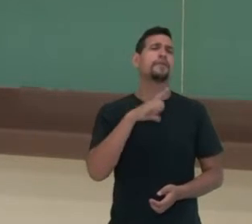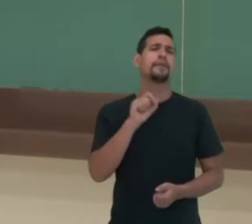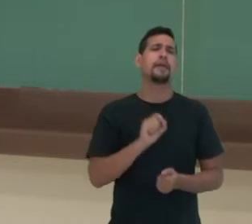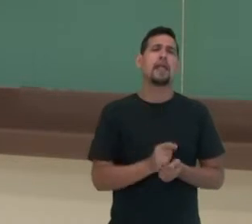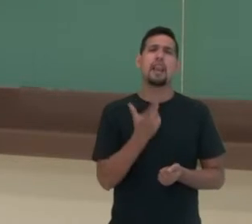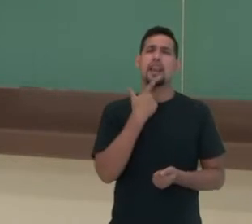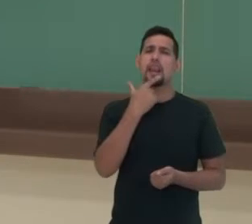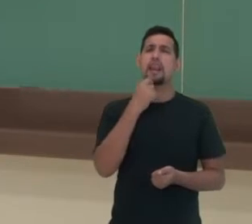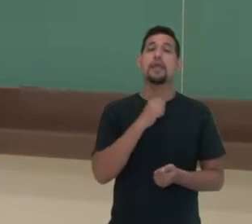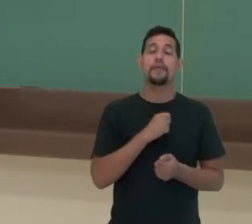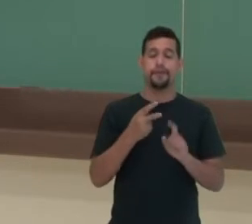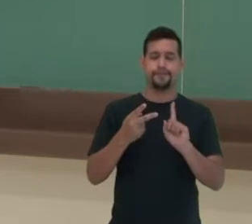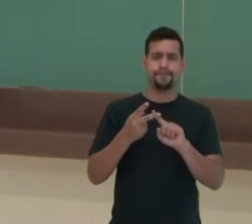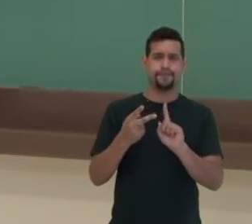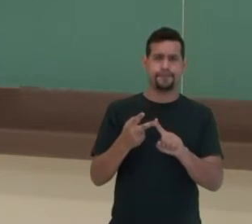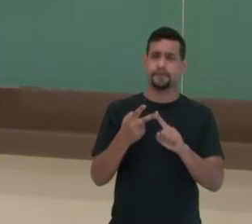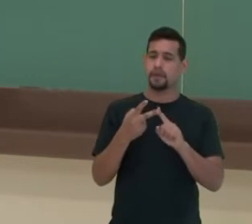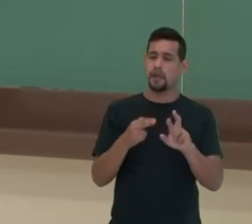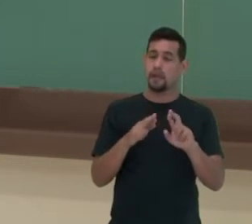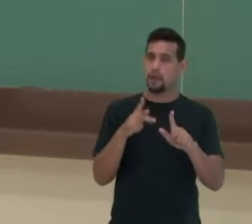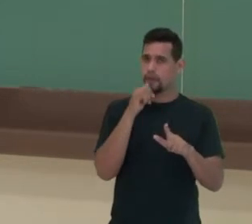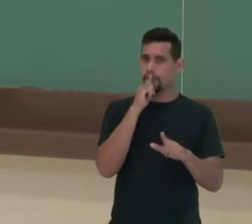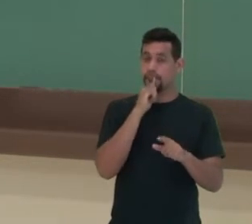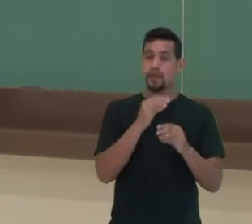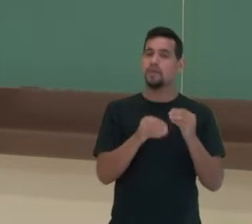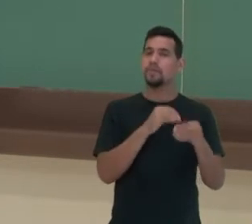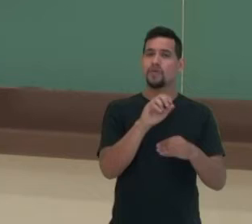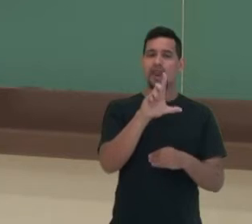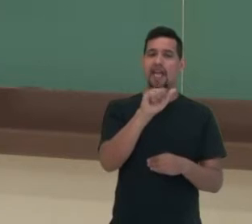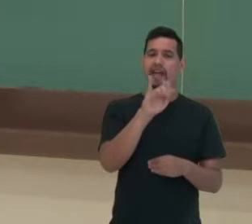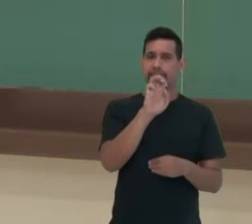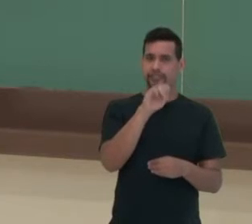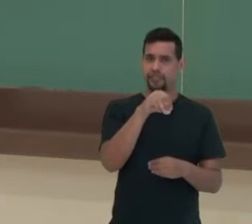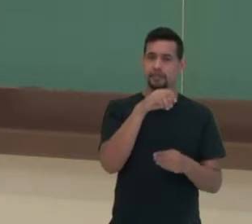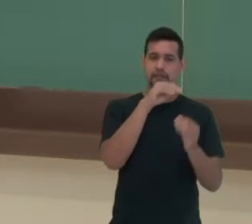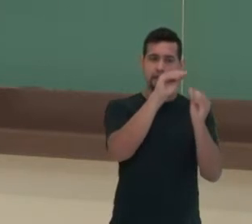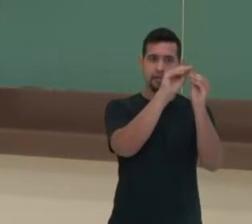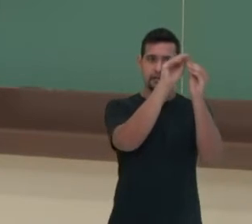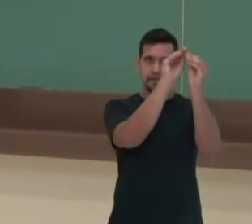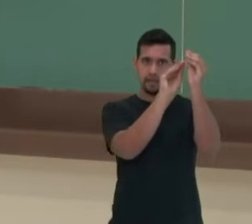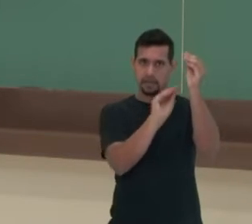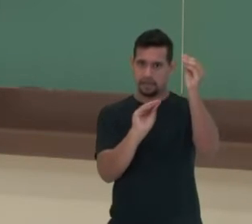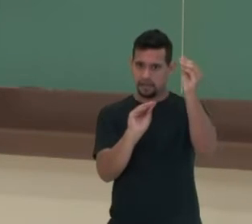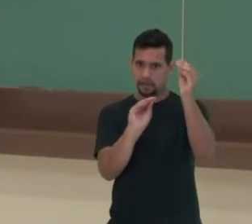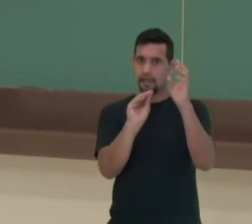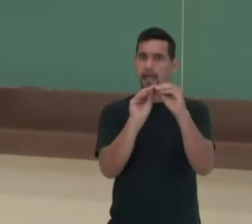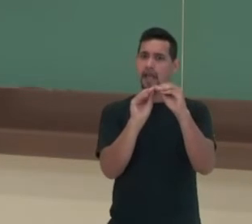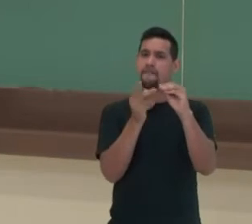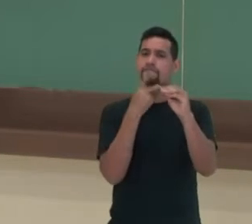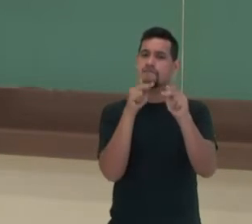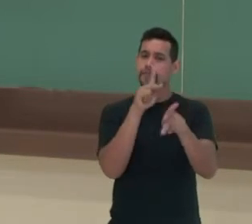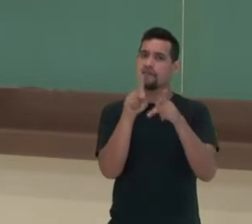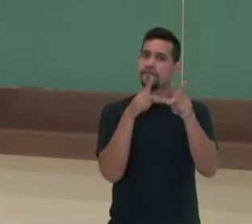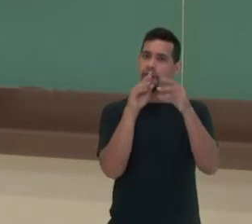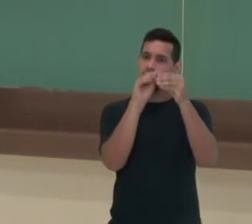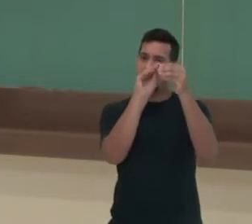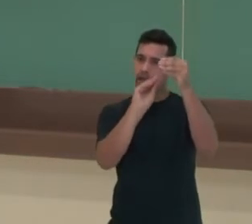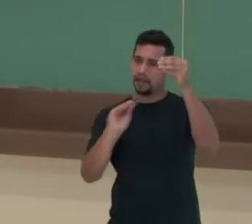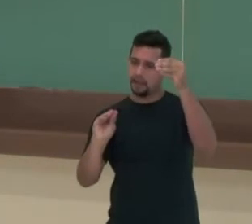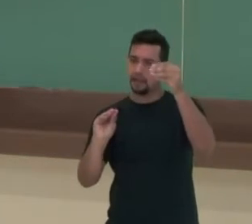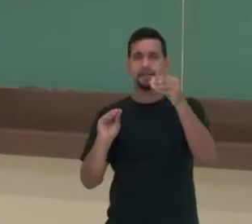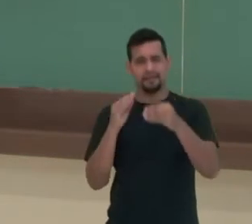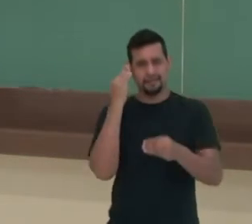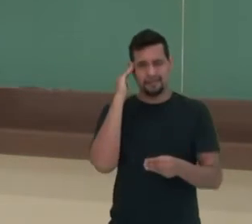línguas secundárias derivadas do latim. Olha lá, o Brasil, América Latina, de origem, então, tirando Guiana Francesa aqui em